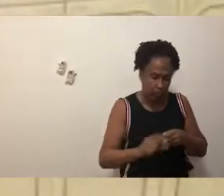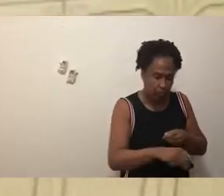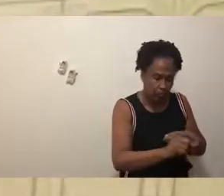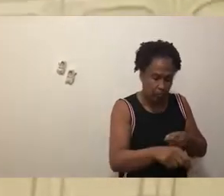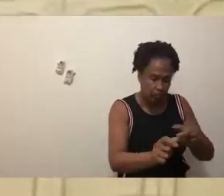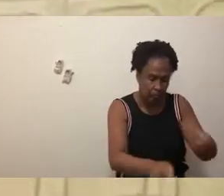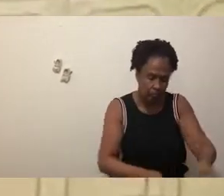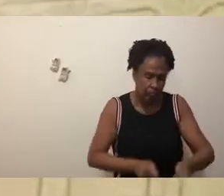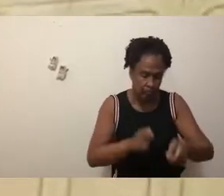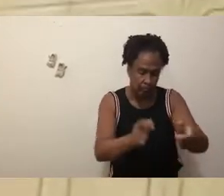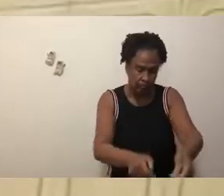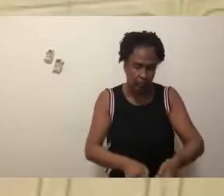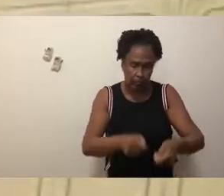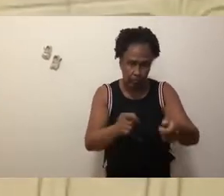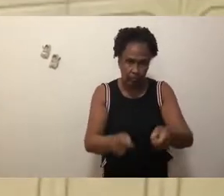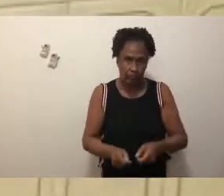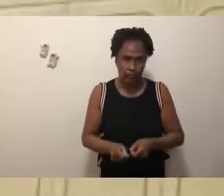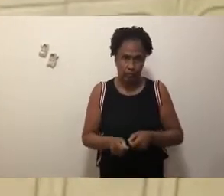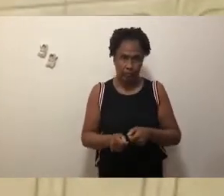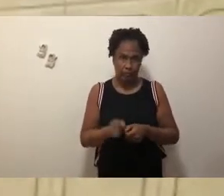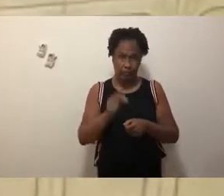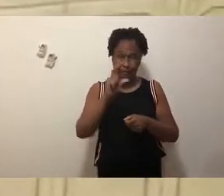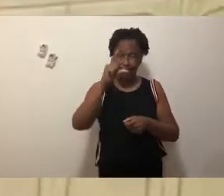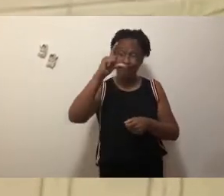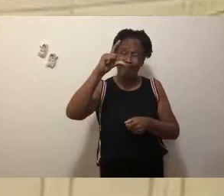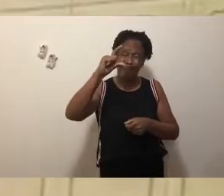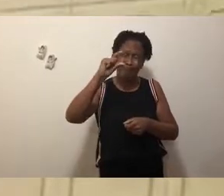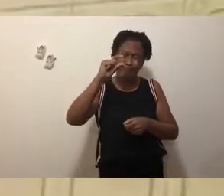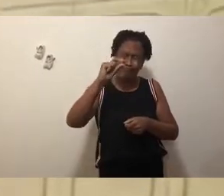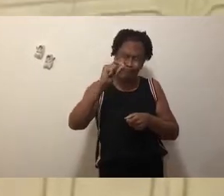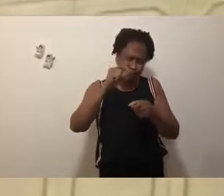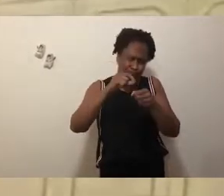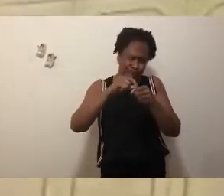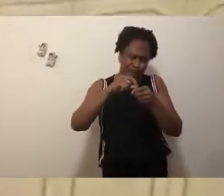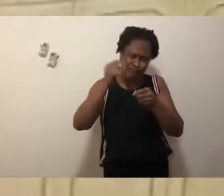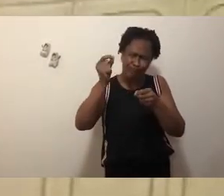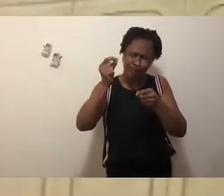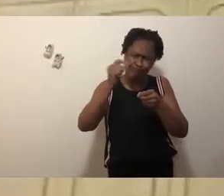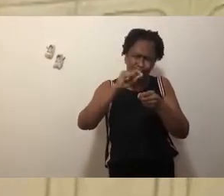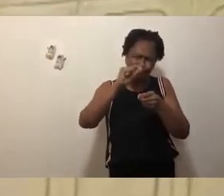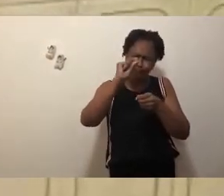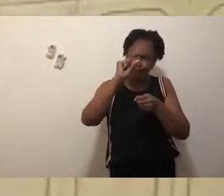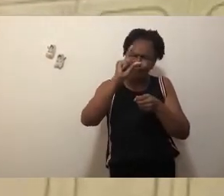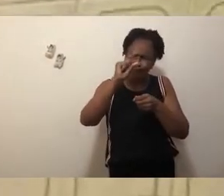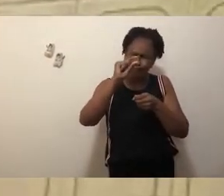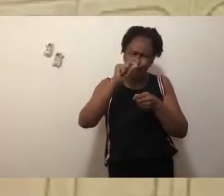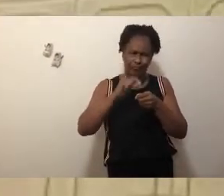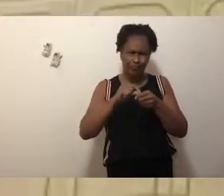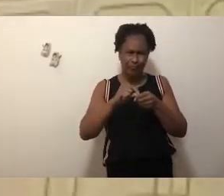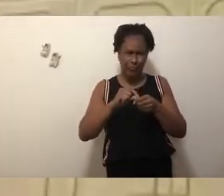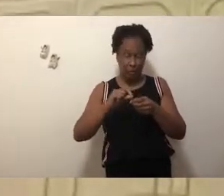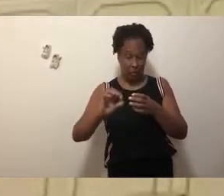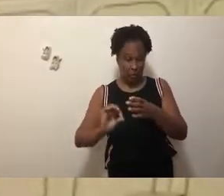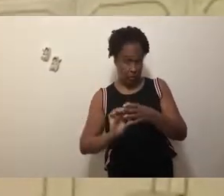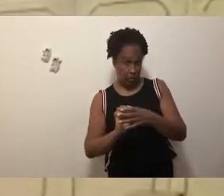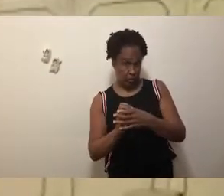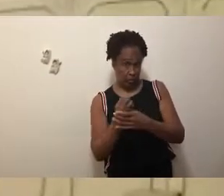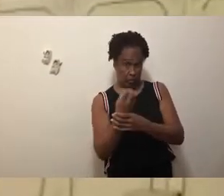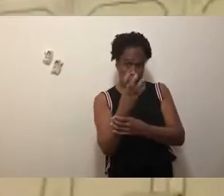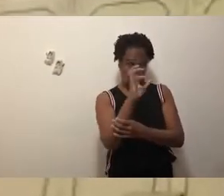campo. É esta a menor de todas as sementes, mas quando